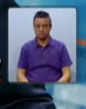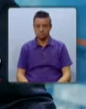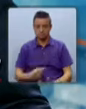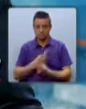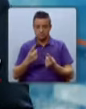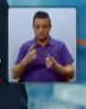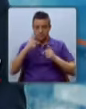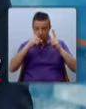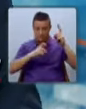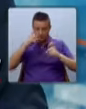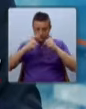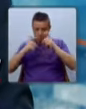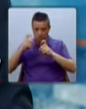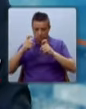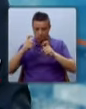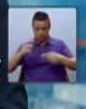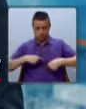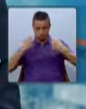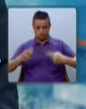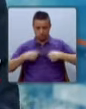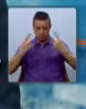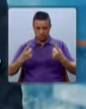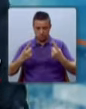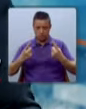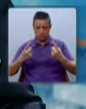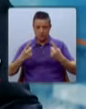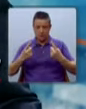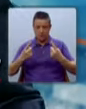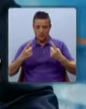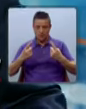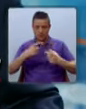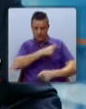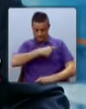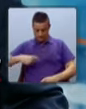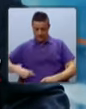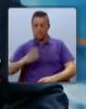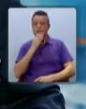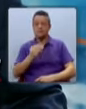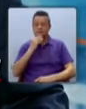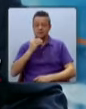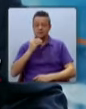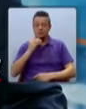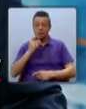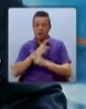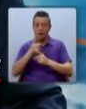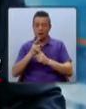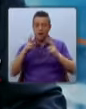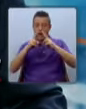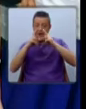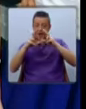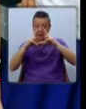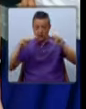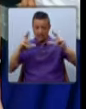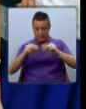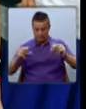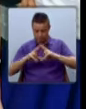uma foto uma selfie nos bastidores do concurso Miss Universo está a causar polémica entre Israel e o Líbano simplesmente porque as representantes